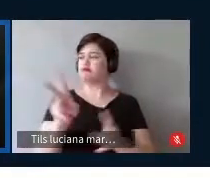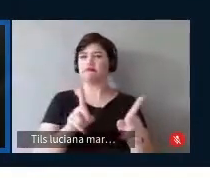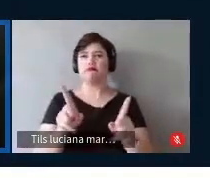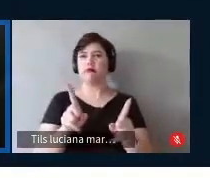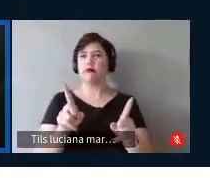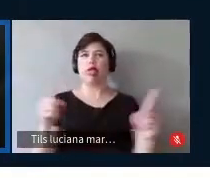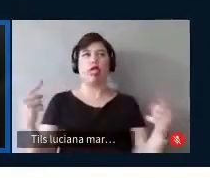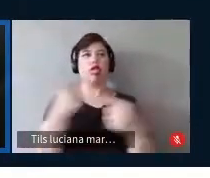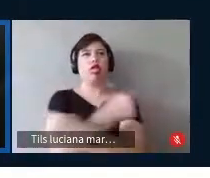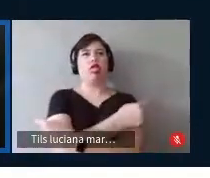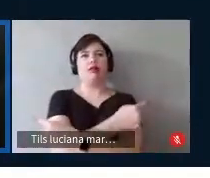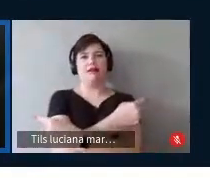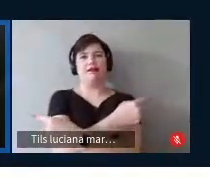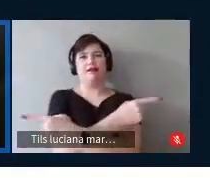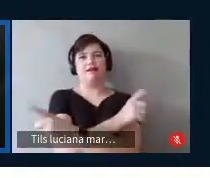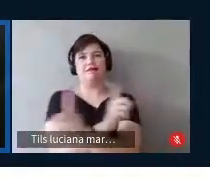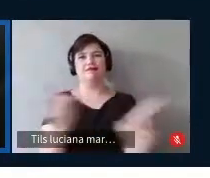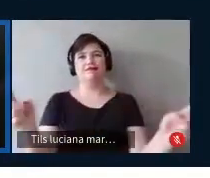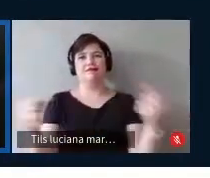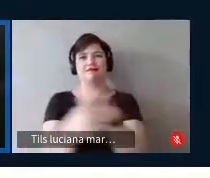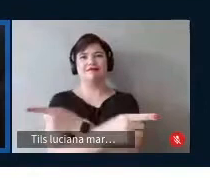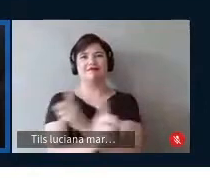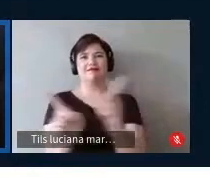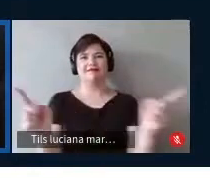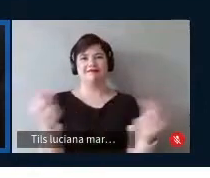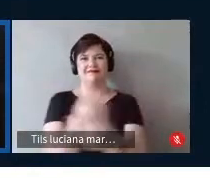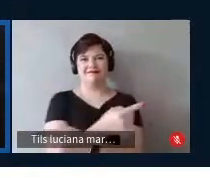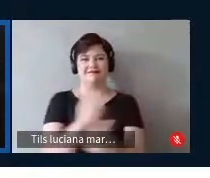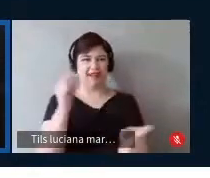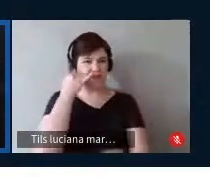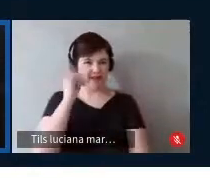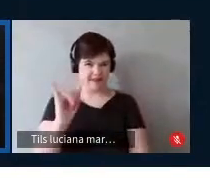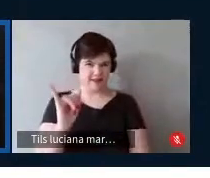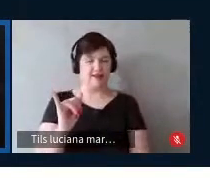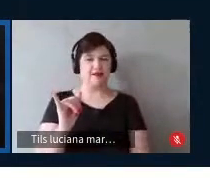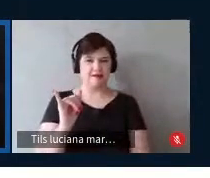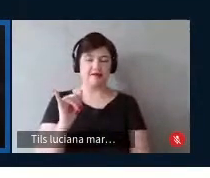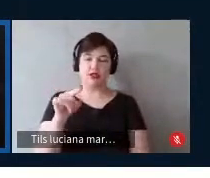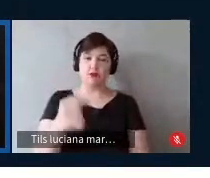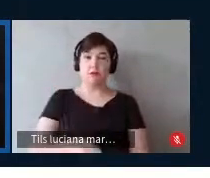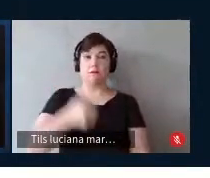presidente. Isso dá um ganho narrativo melhor para o intérprete. Ok?